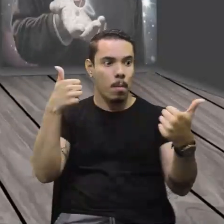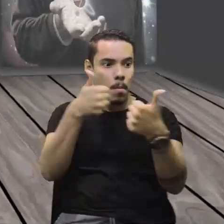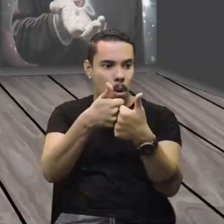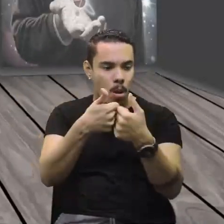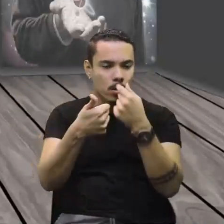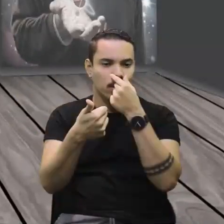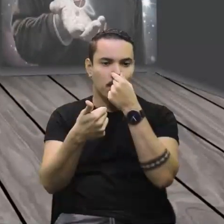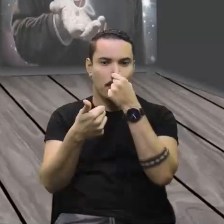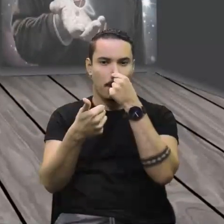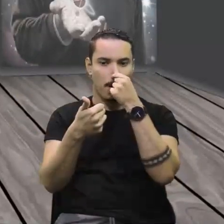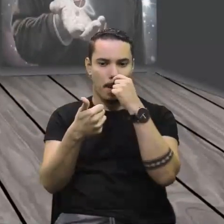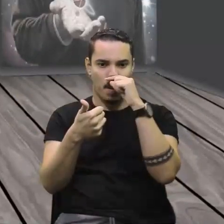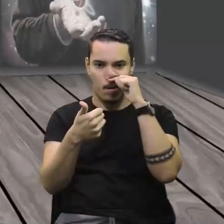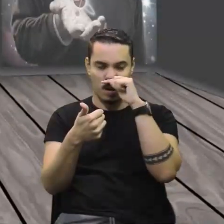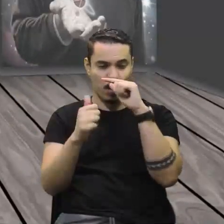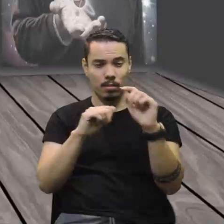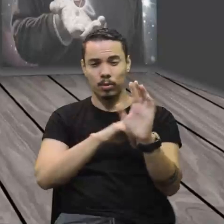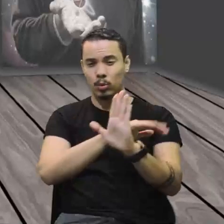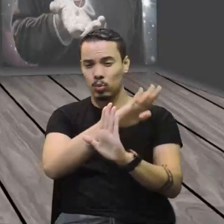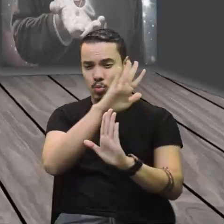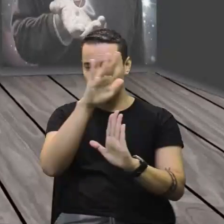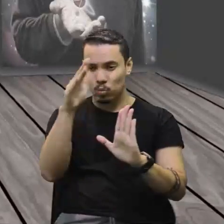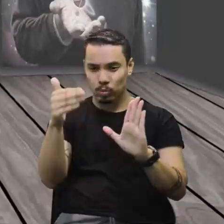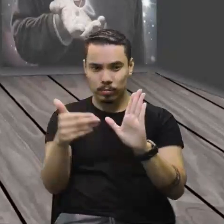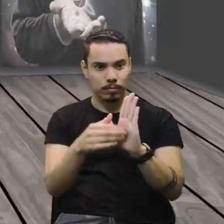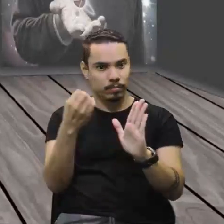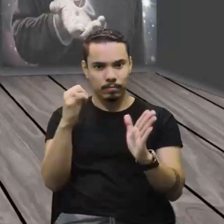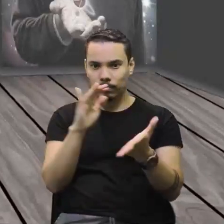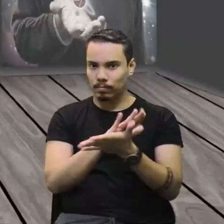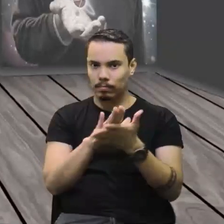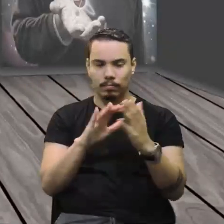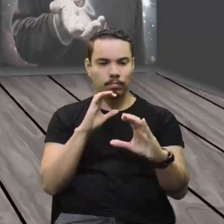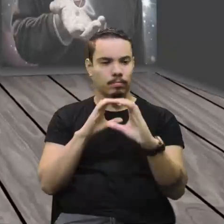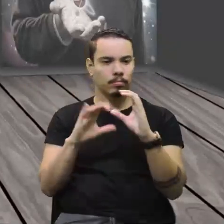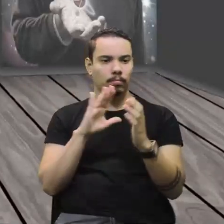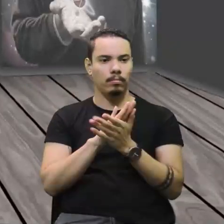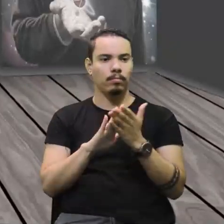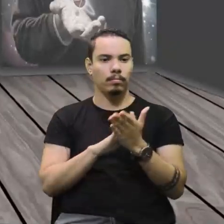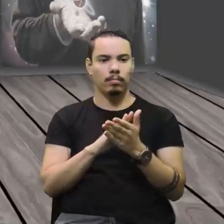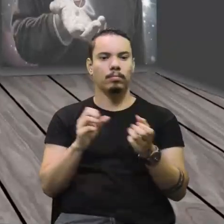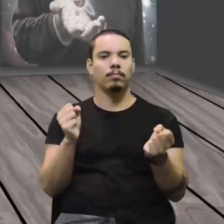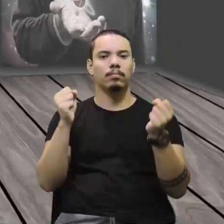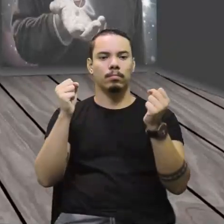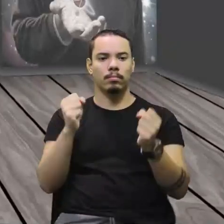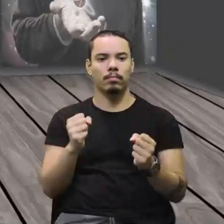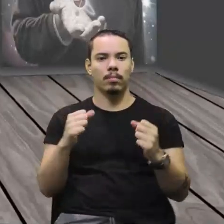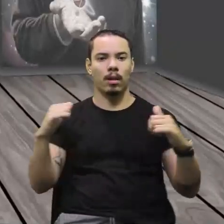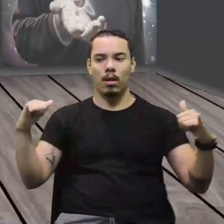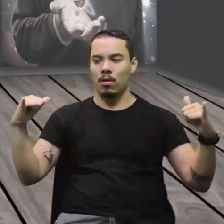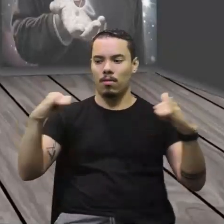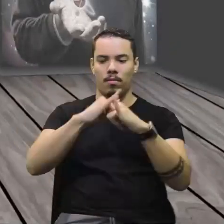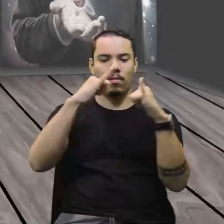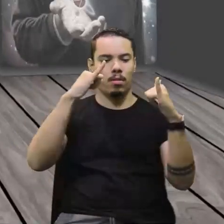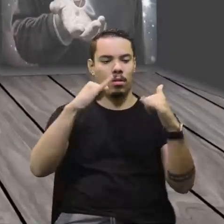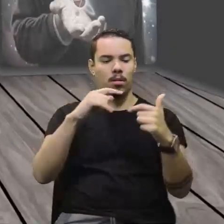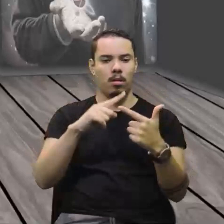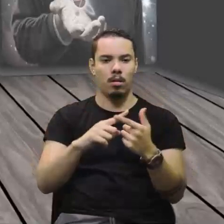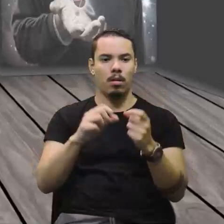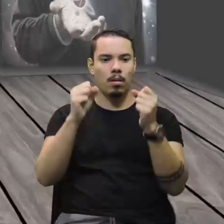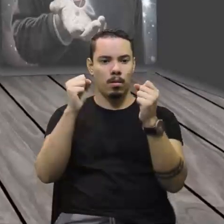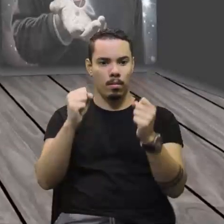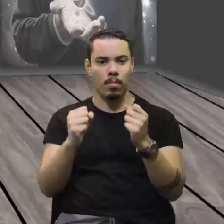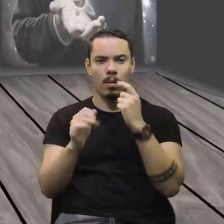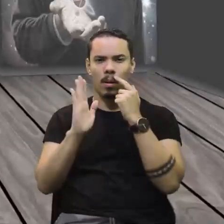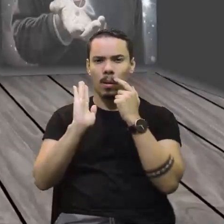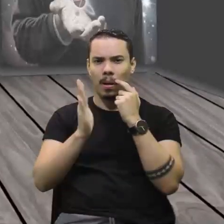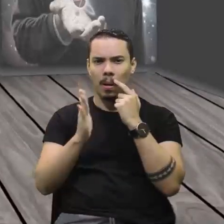dessa. Então, tudo isso, sem os equipamentos e sem a comunicação com a torre, pode ter choque entre aviões, pode ter choque,